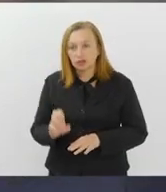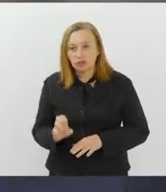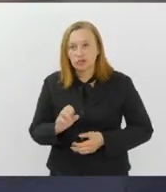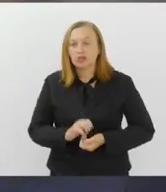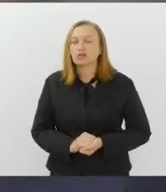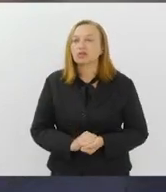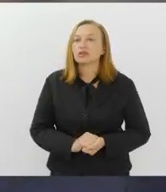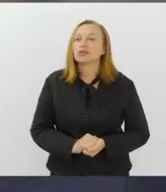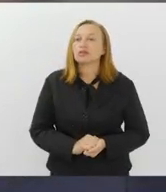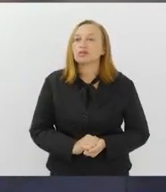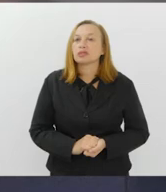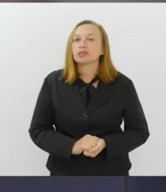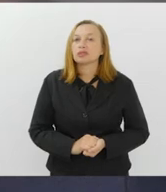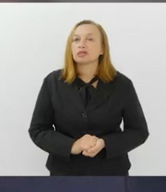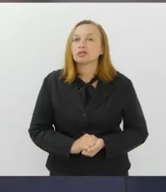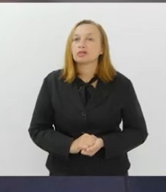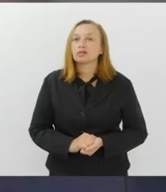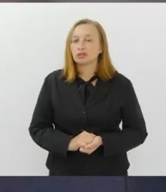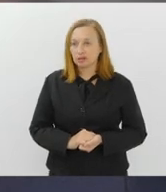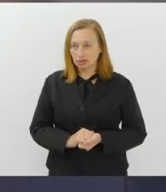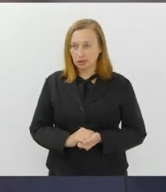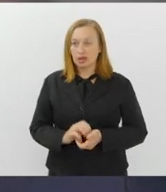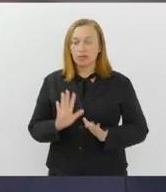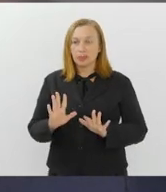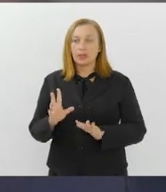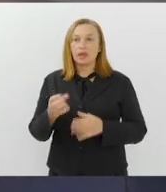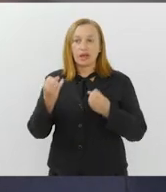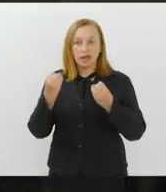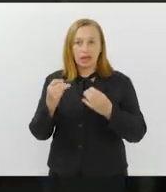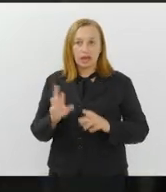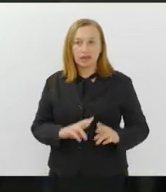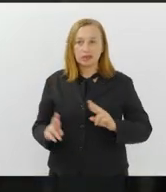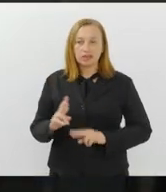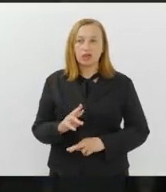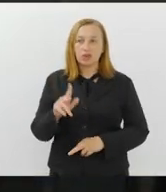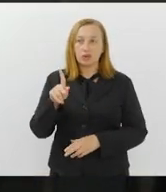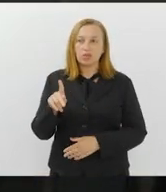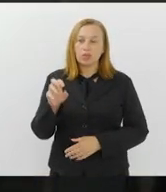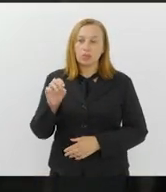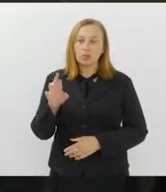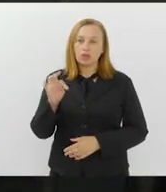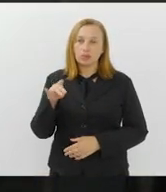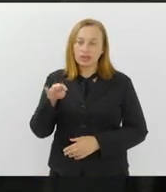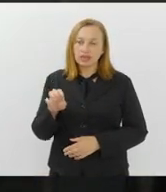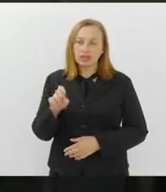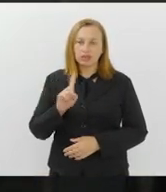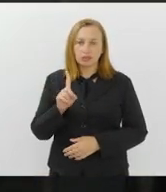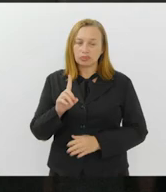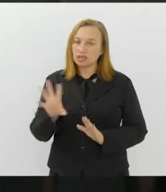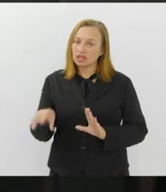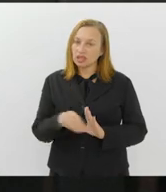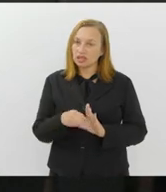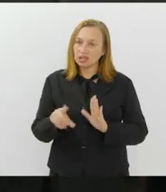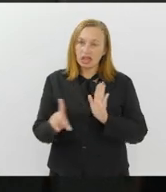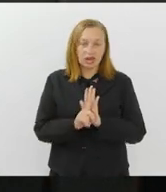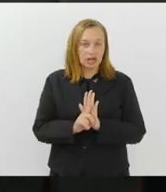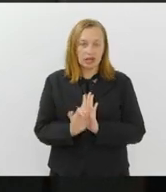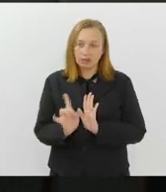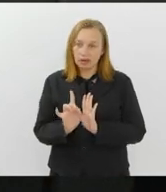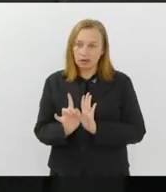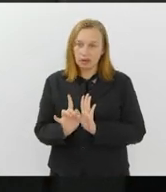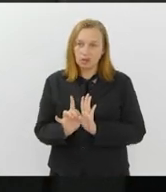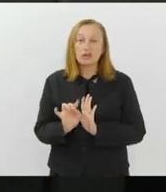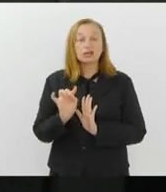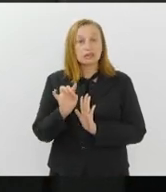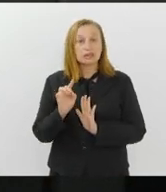Obrigado, deputada Carla. Com relação à portabilidade, deputada, só para deixar claro, na verdade, não está instituído em lei a questão da portabilidade. Isso aqui é